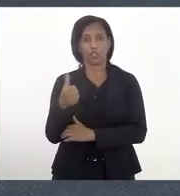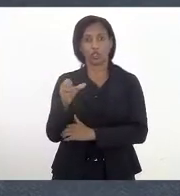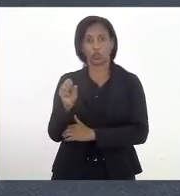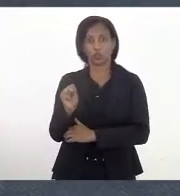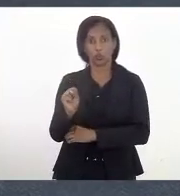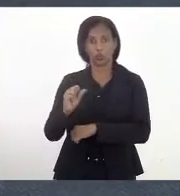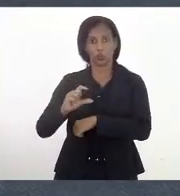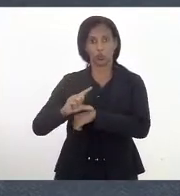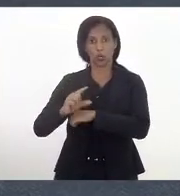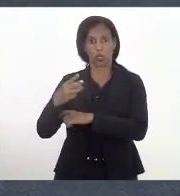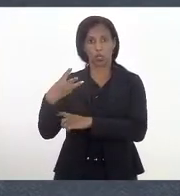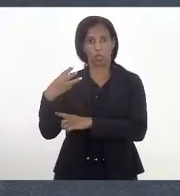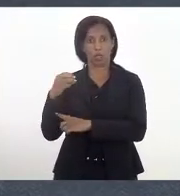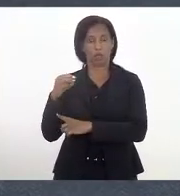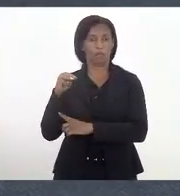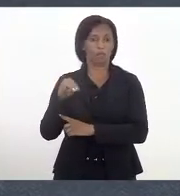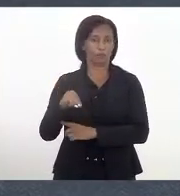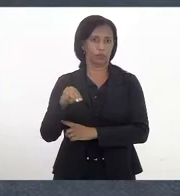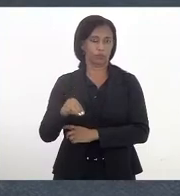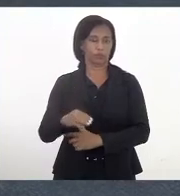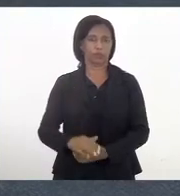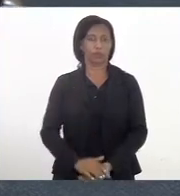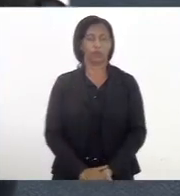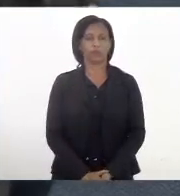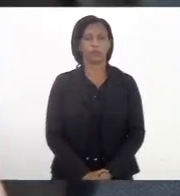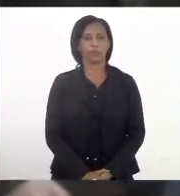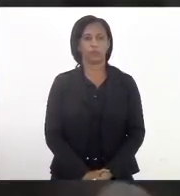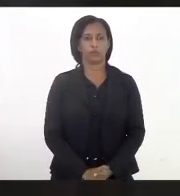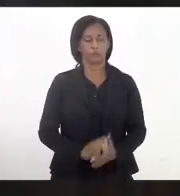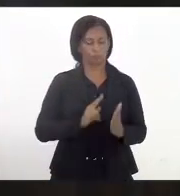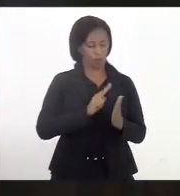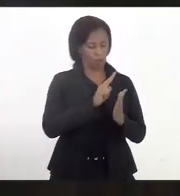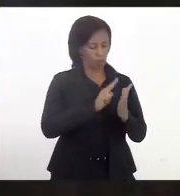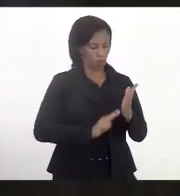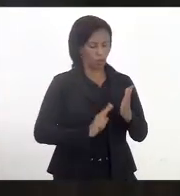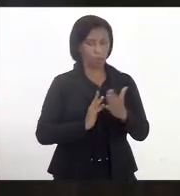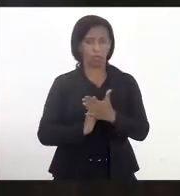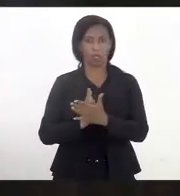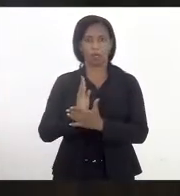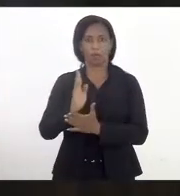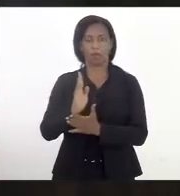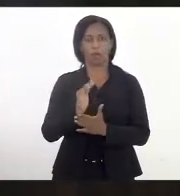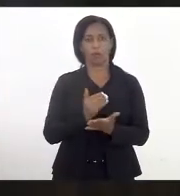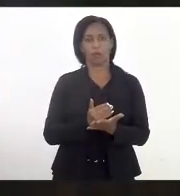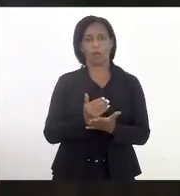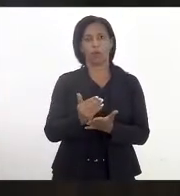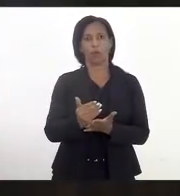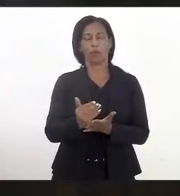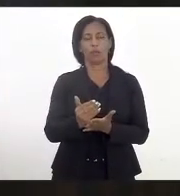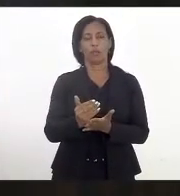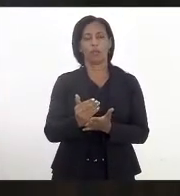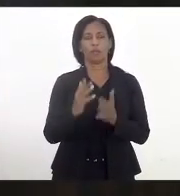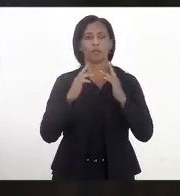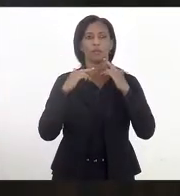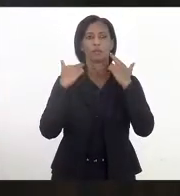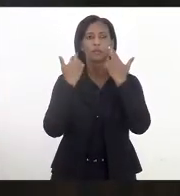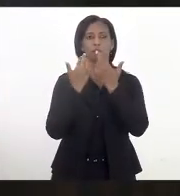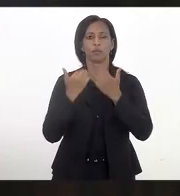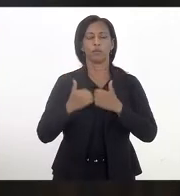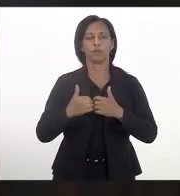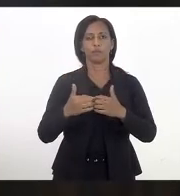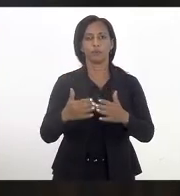dezoito horas e trinta minutos lida e aprovada a ata passa seu expediente Inicial